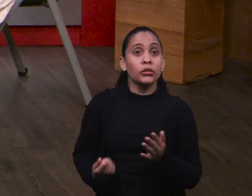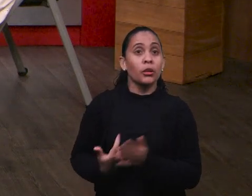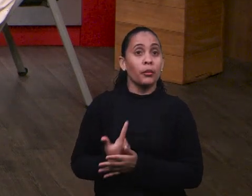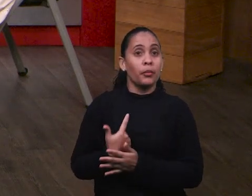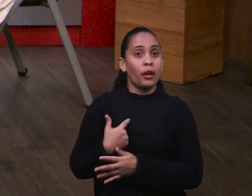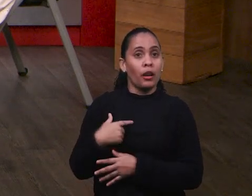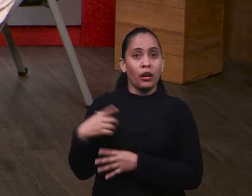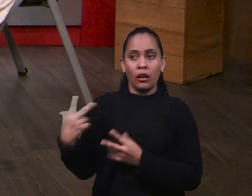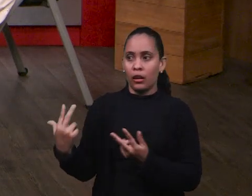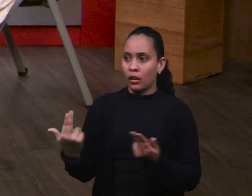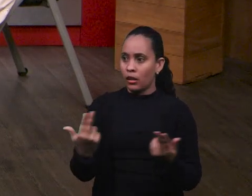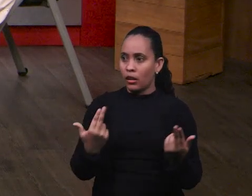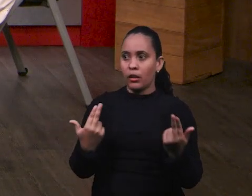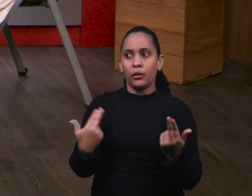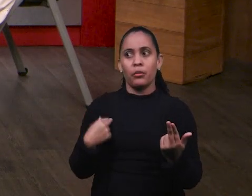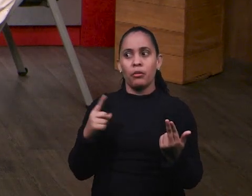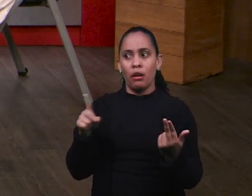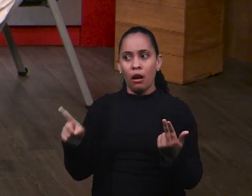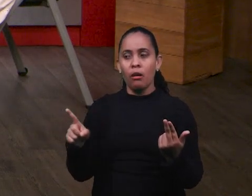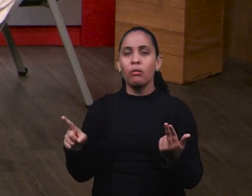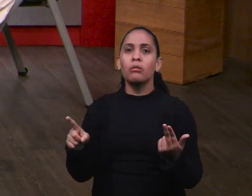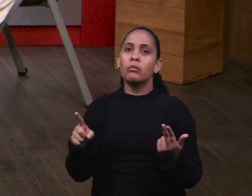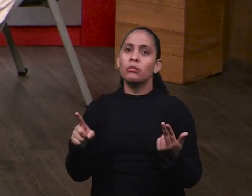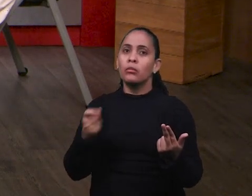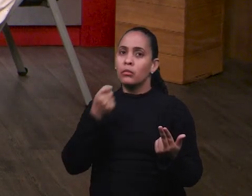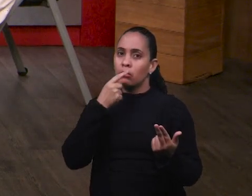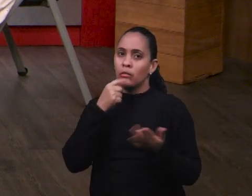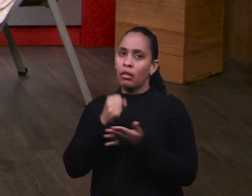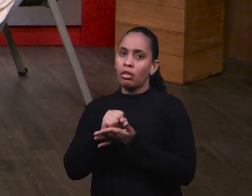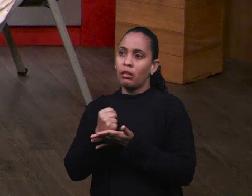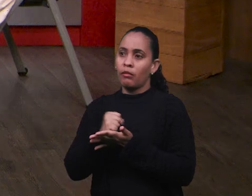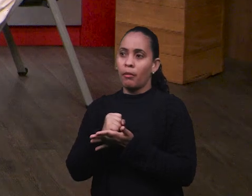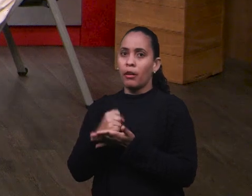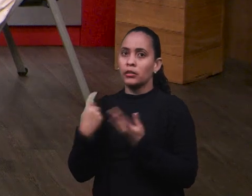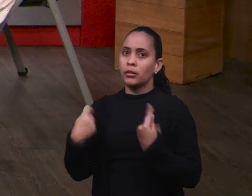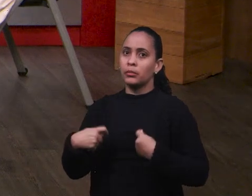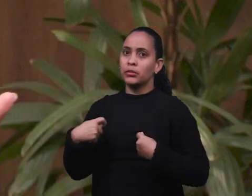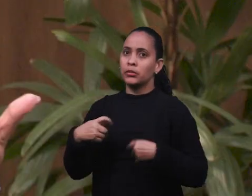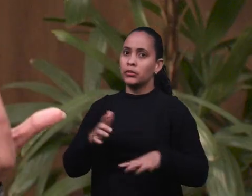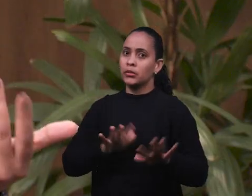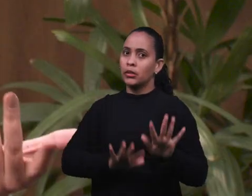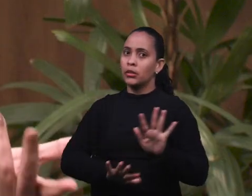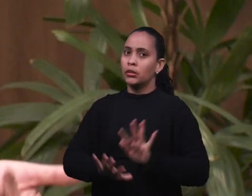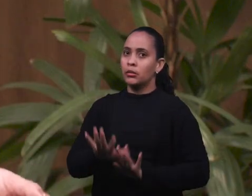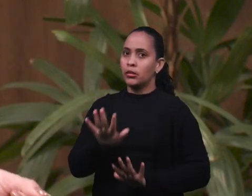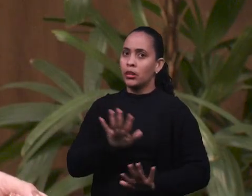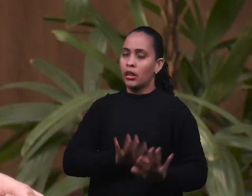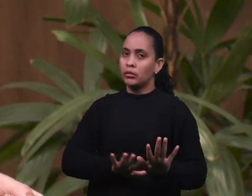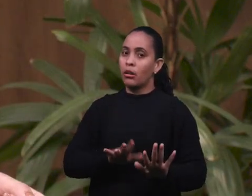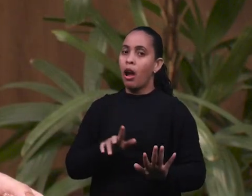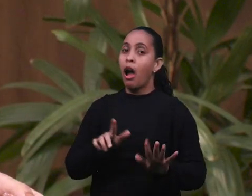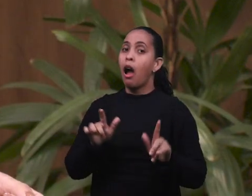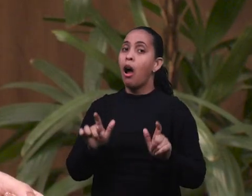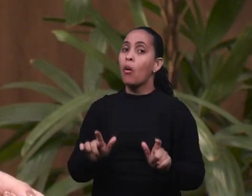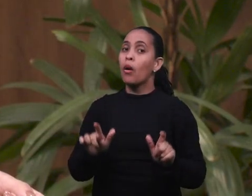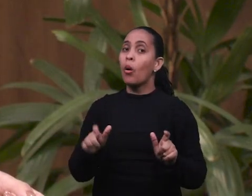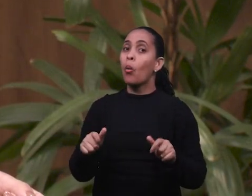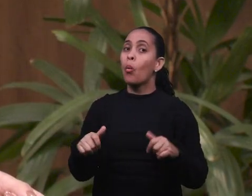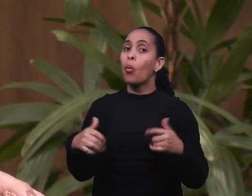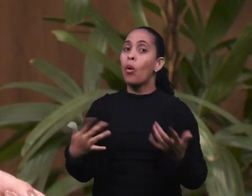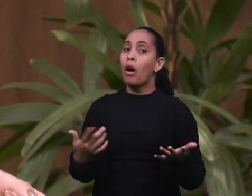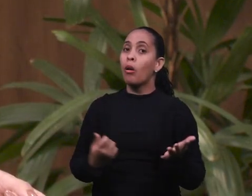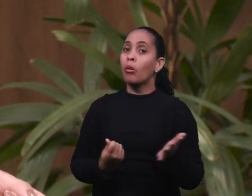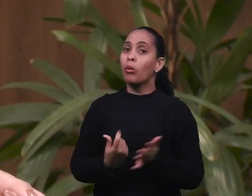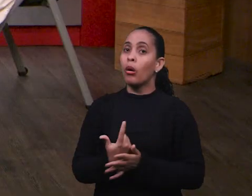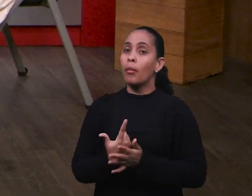assim, idêntico ao da farmácia. Então tem que ter muito cuidado também de onde vem a procedência desse medicamento. Isso às